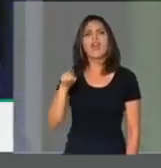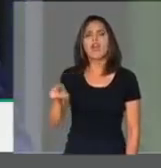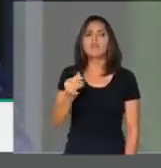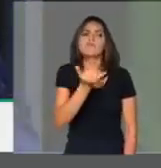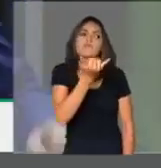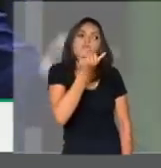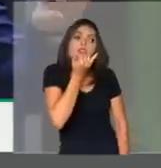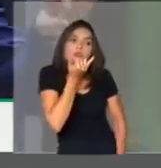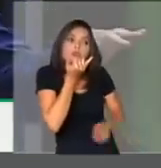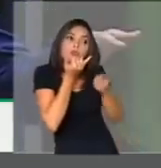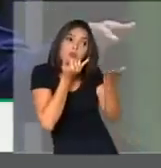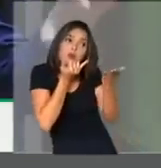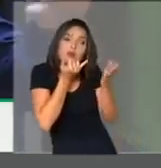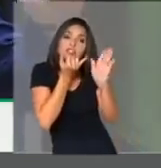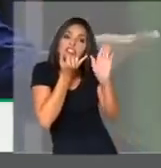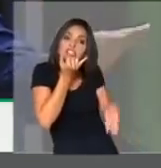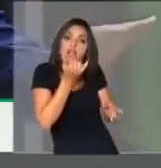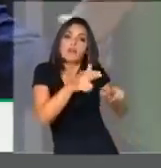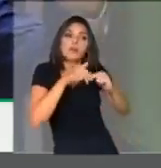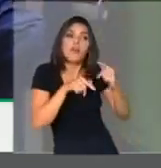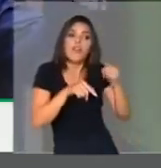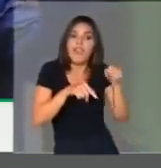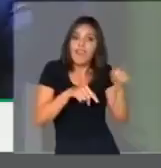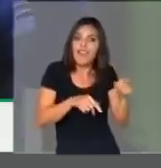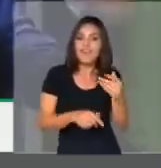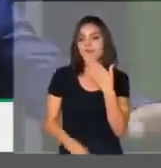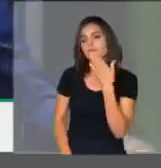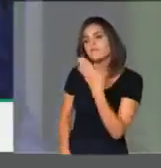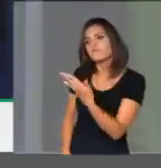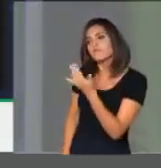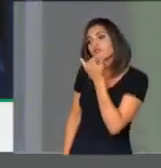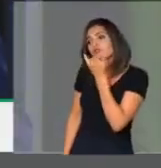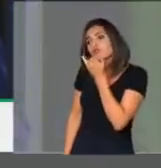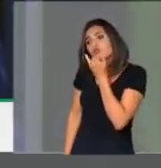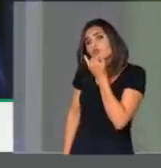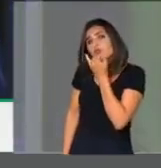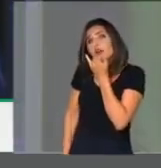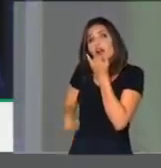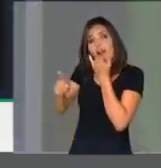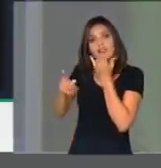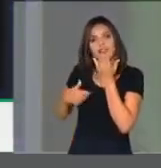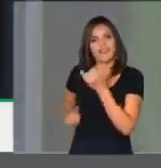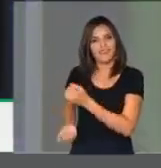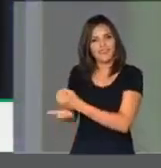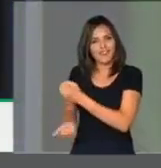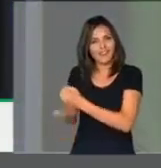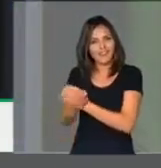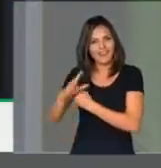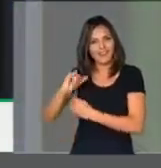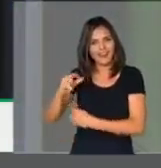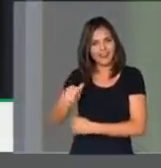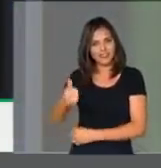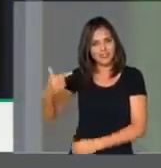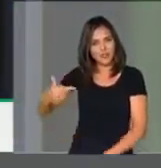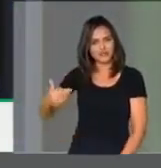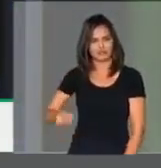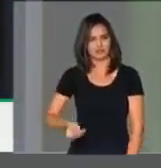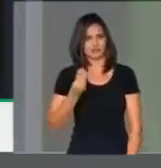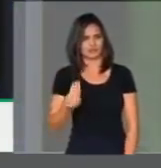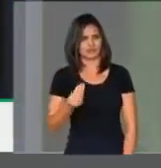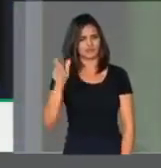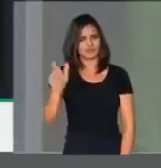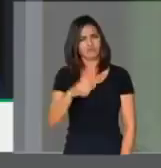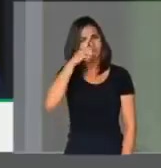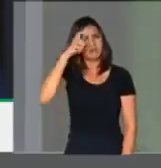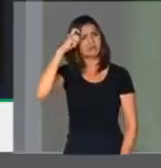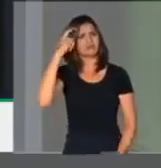perdoado, pois já tinha pedido desculpas. Essa é a incoerência do senhor ministro da